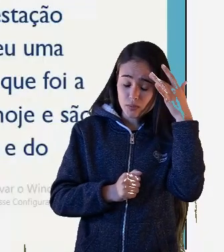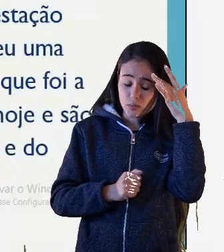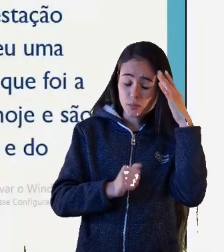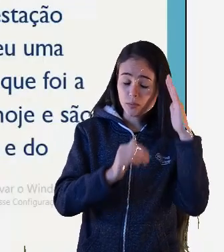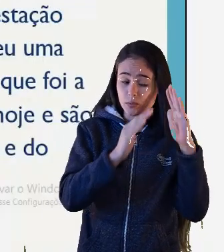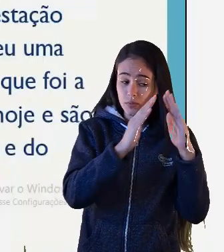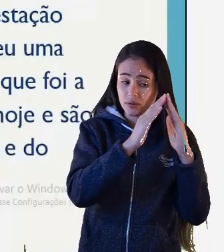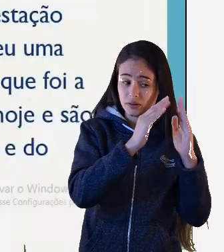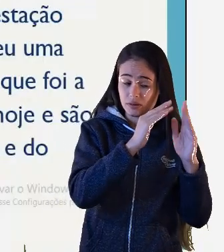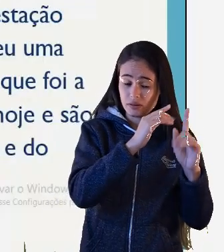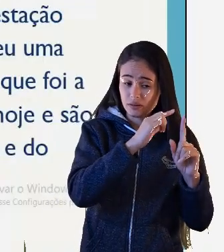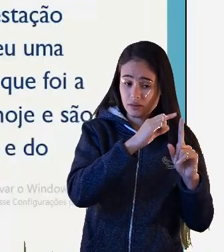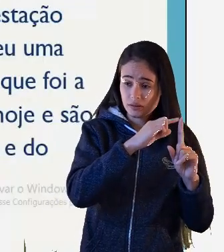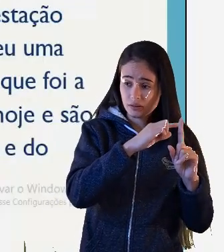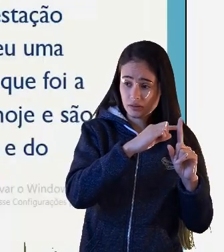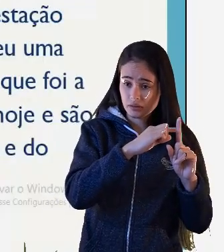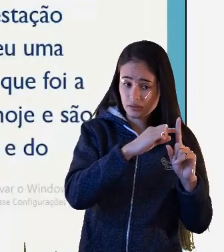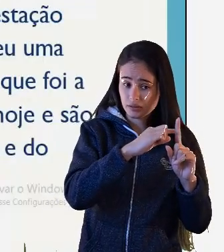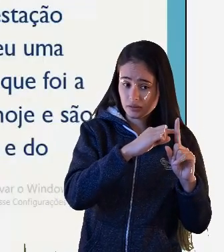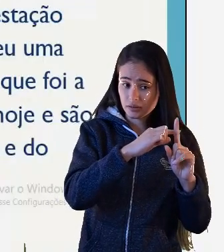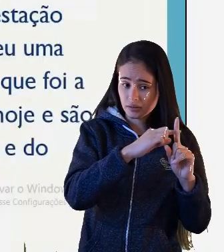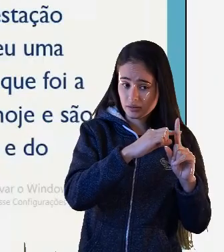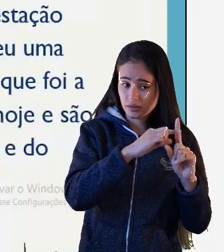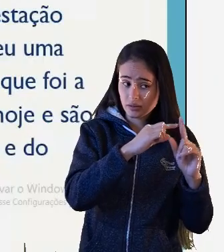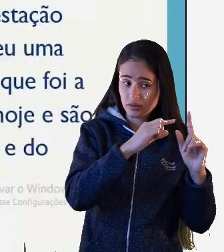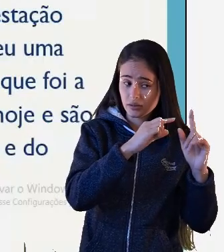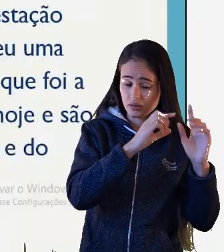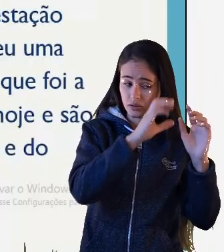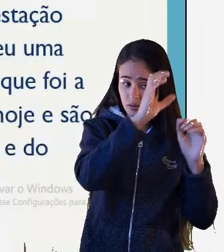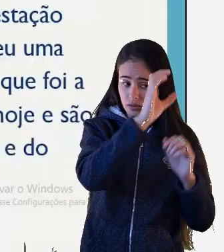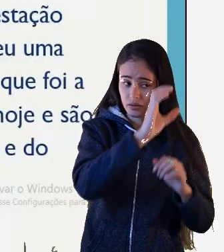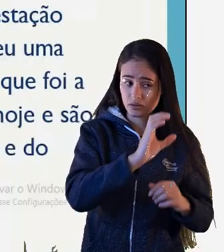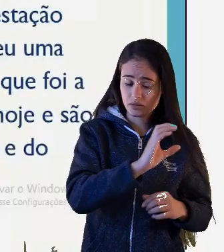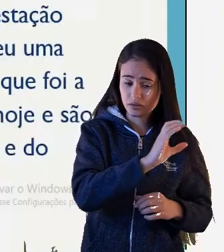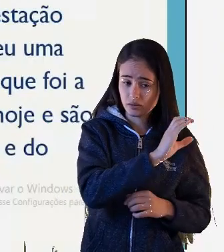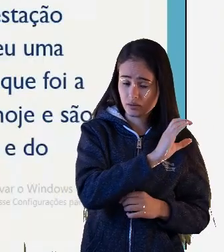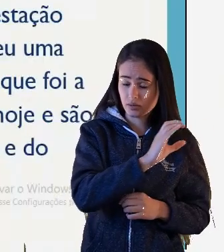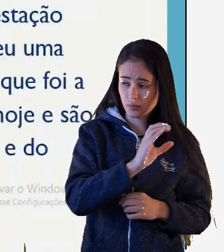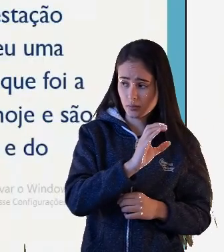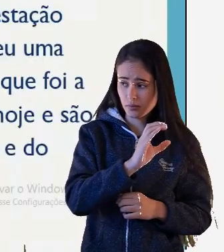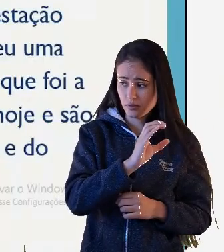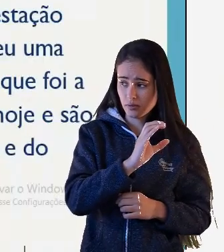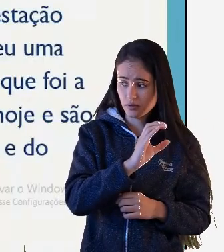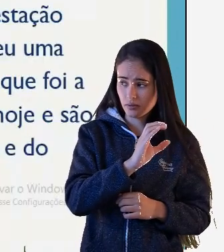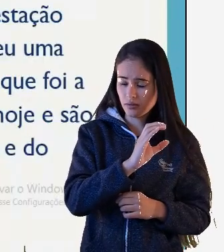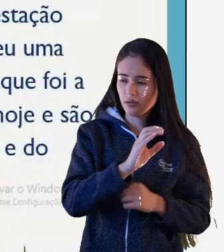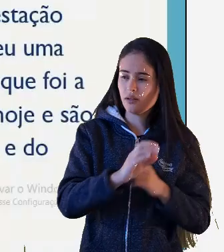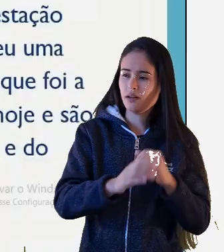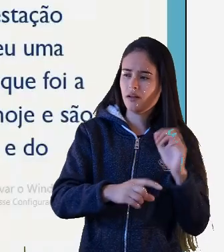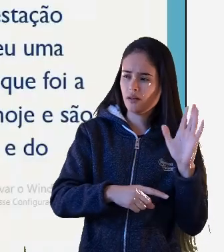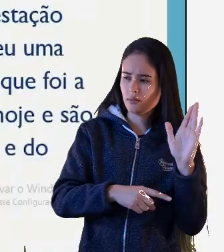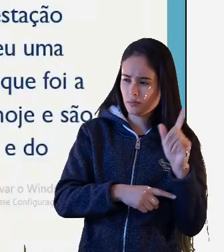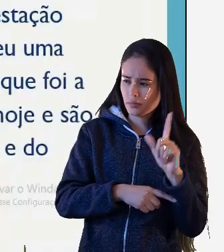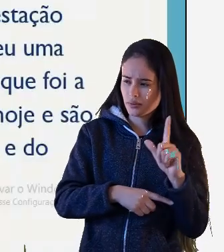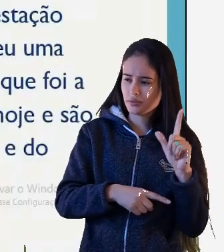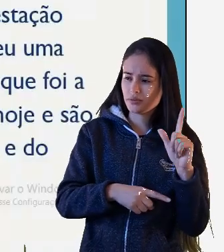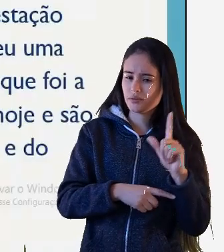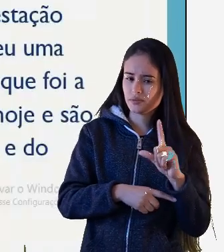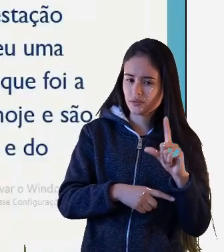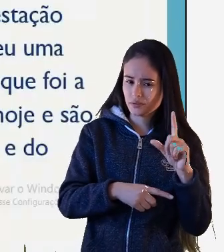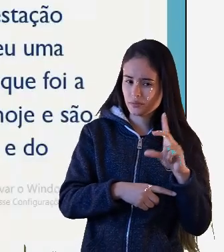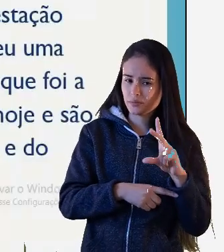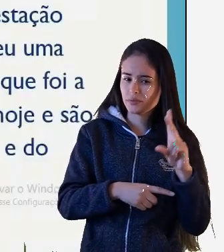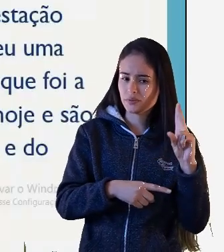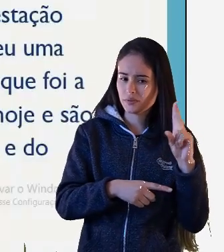principal responsável por perseguir qualquer manifestação religiosa que não fosse a do catolicismo. qualquer uma, né? Desenvolveu uma justificativa ideológica